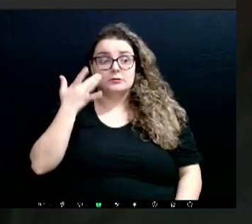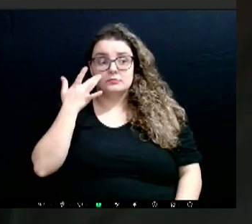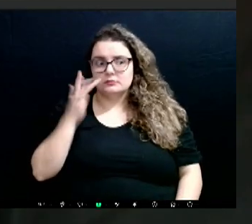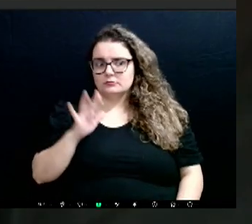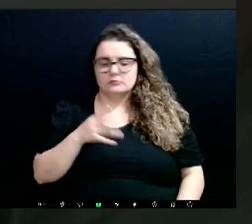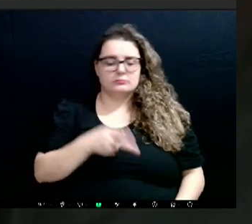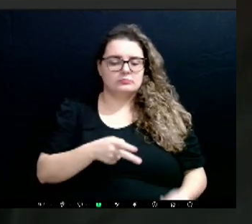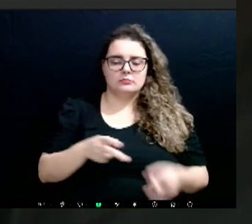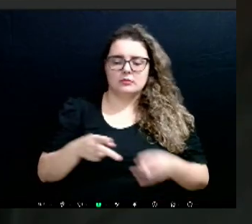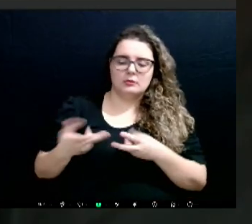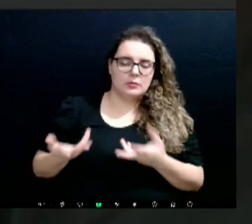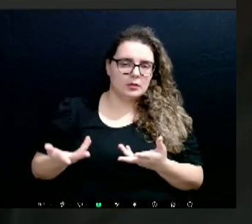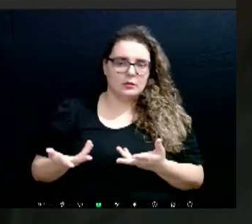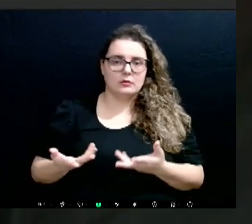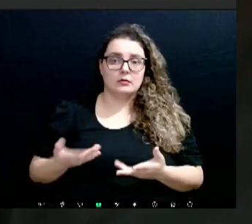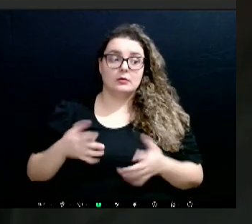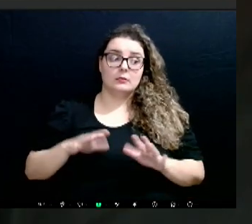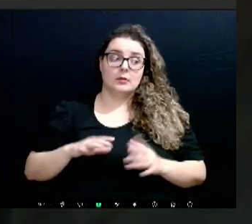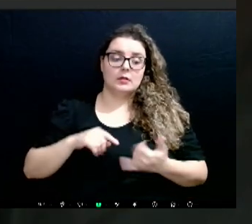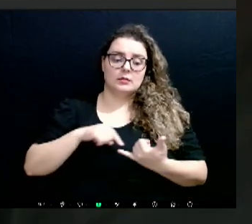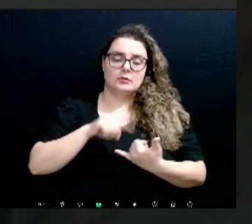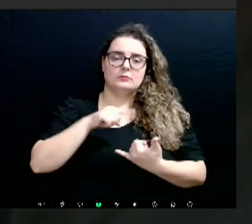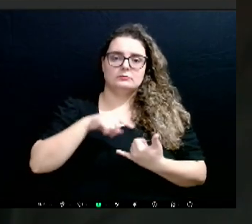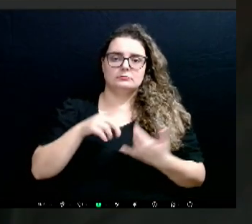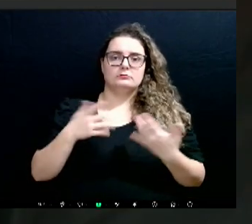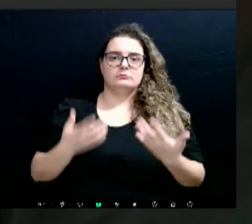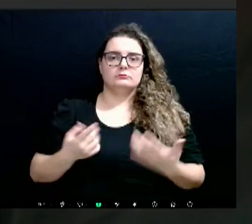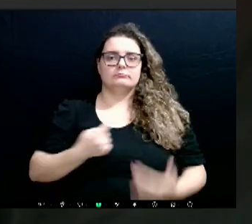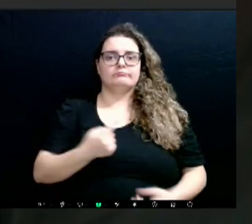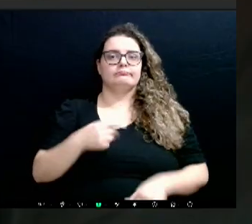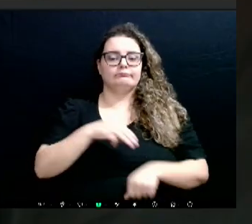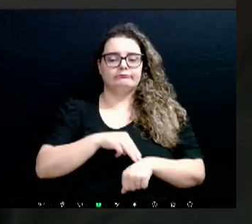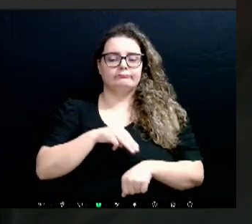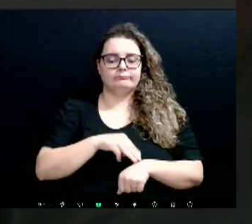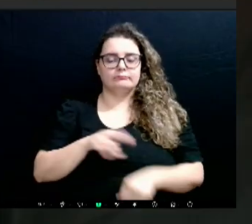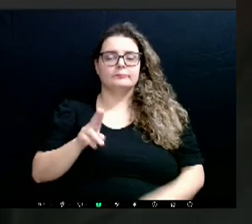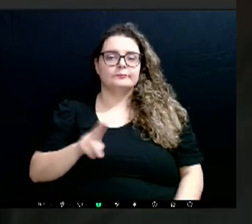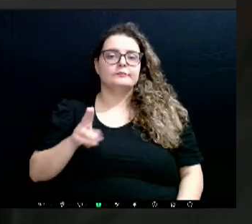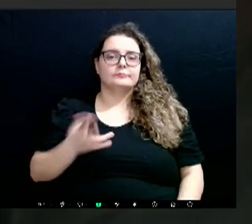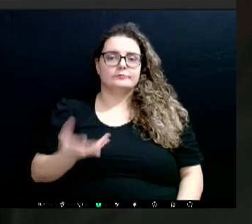o celular... a cada minuto pode usar, né, e checar o